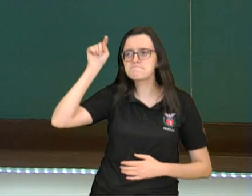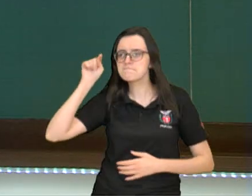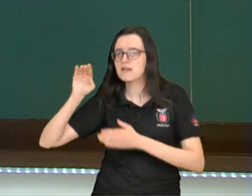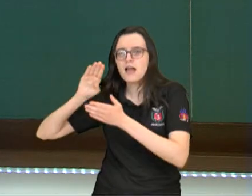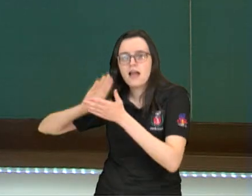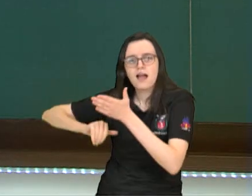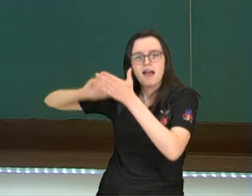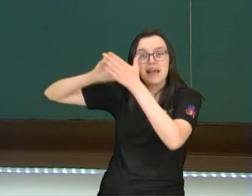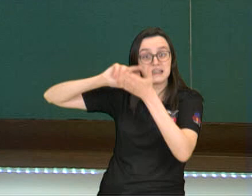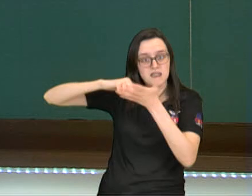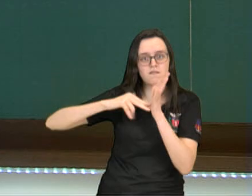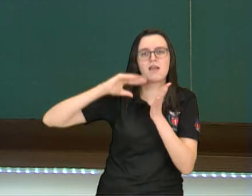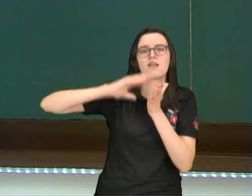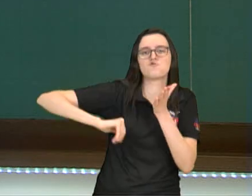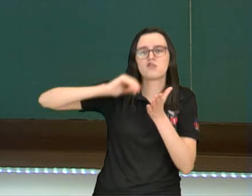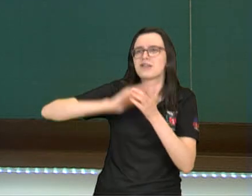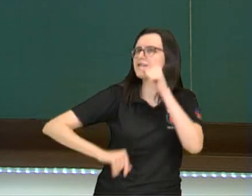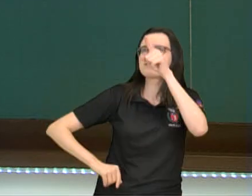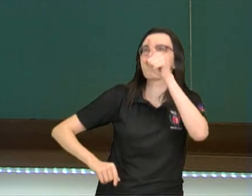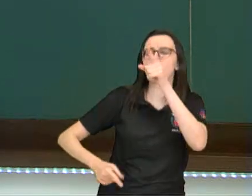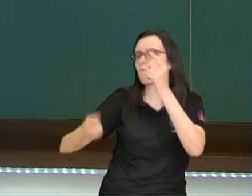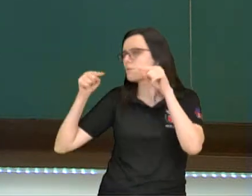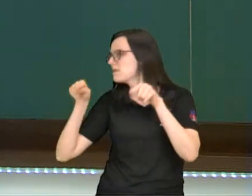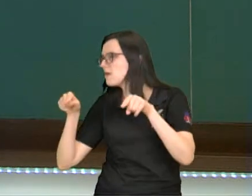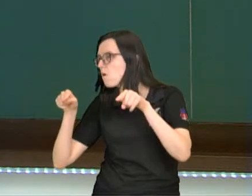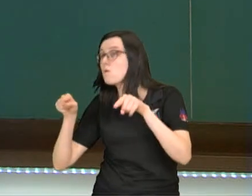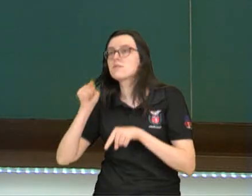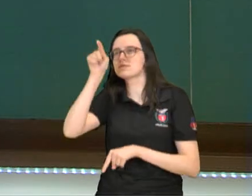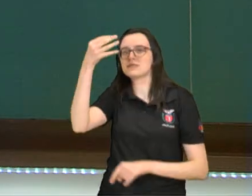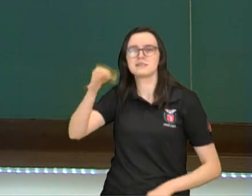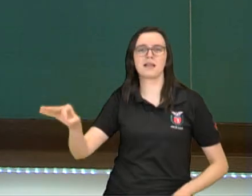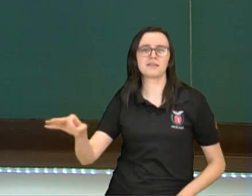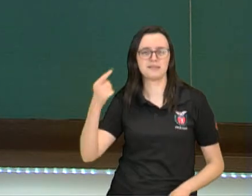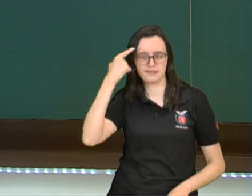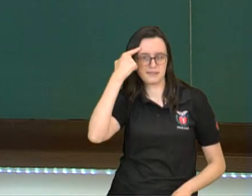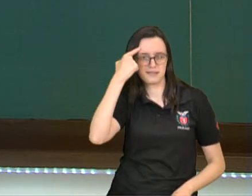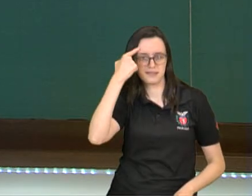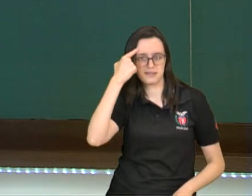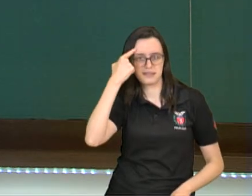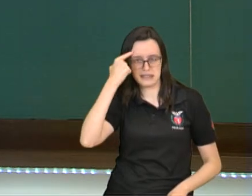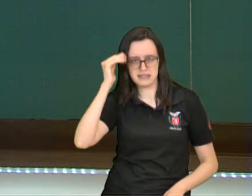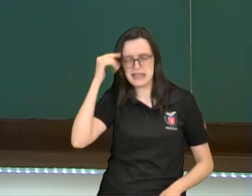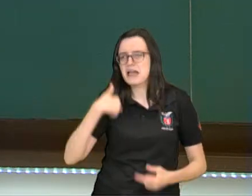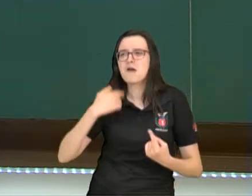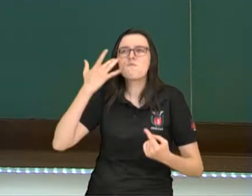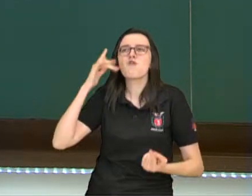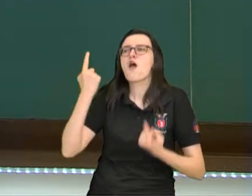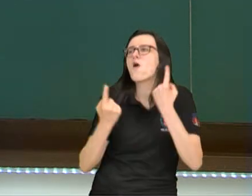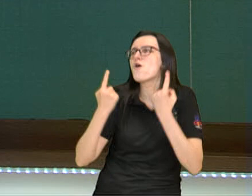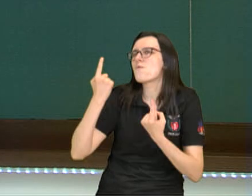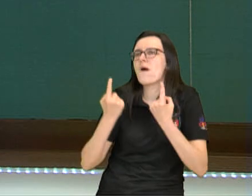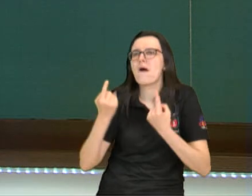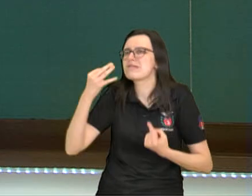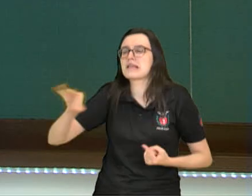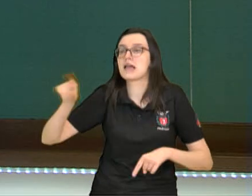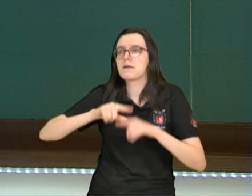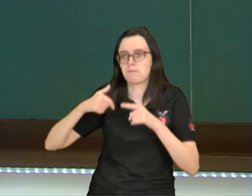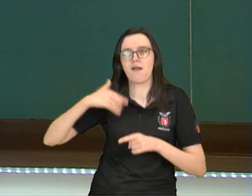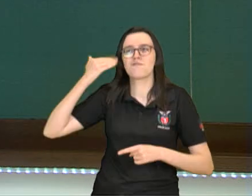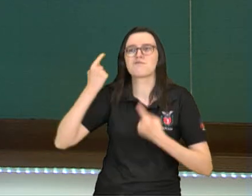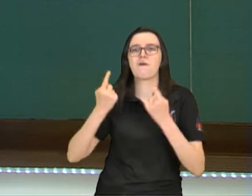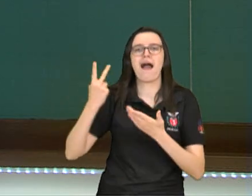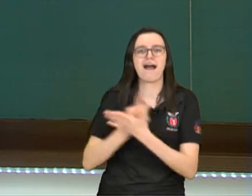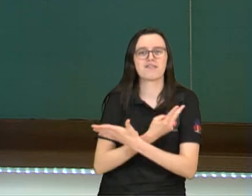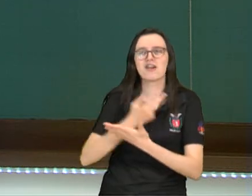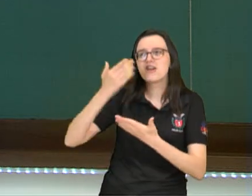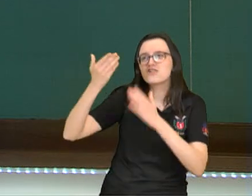por eliminação. Você não sabe muito bem qual é o correto, mas você tem certeza das que não estão corretas. Então, você vai deixando